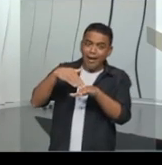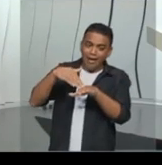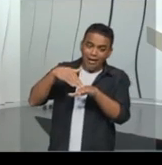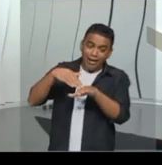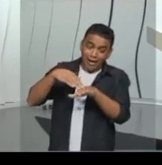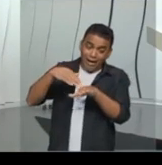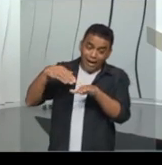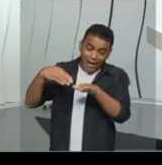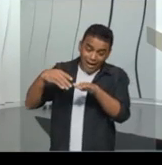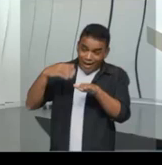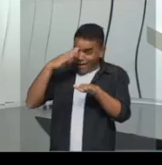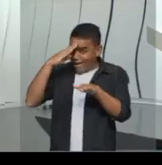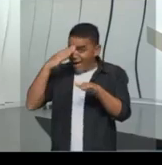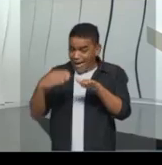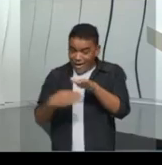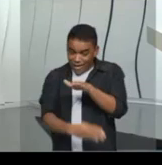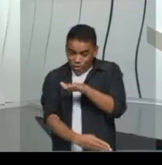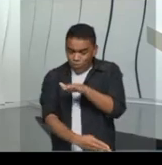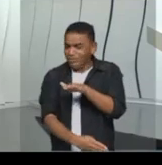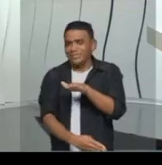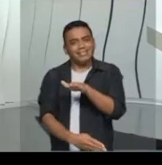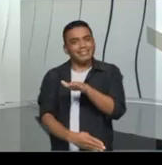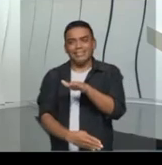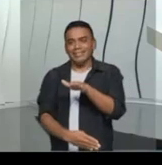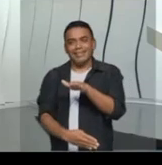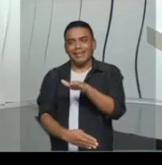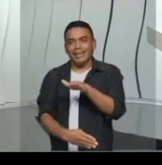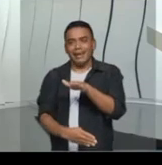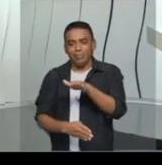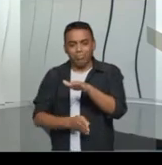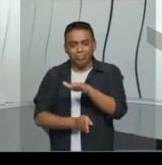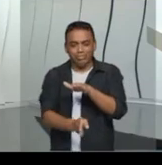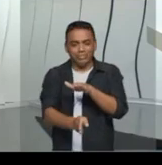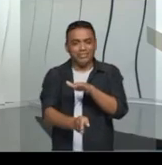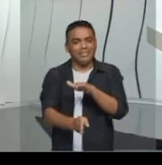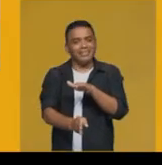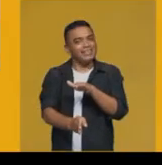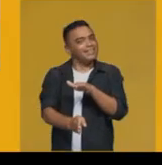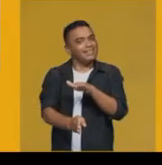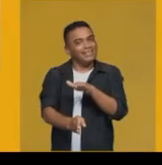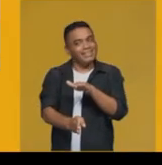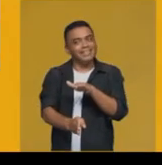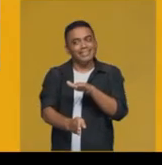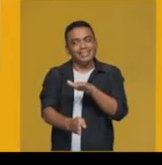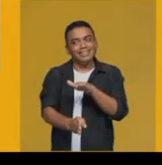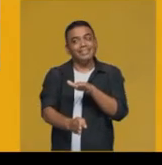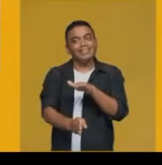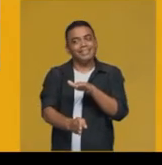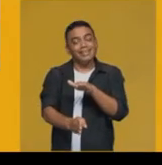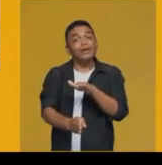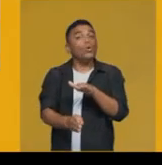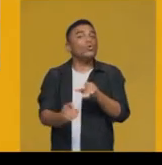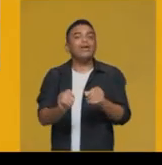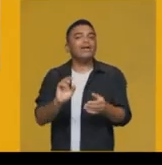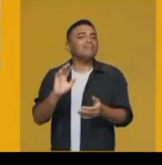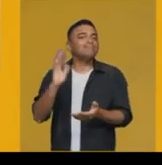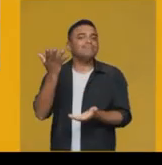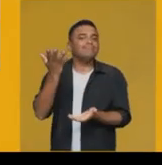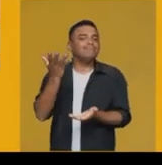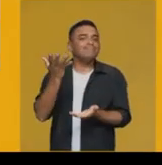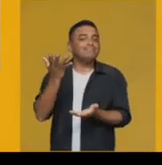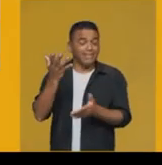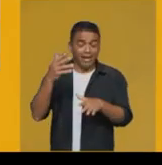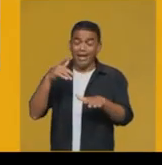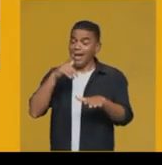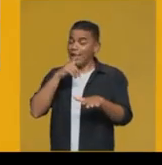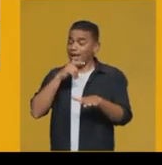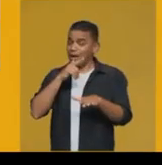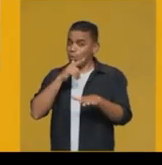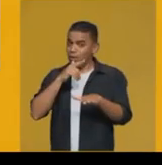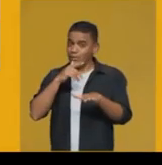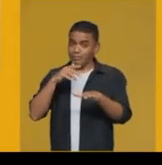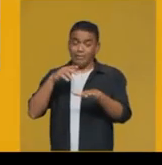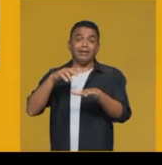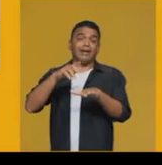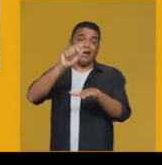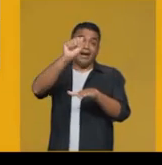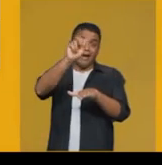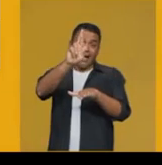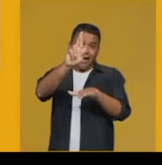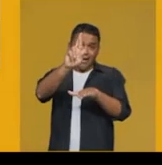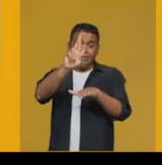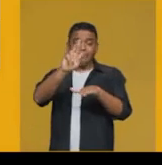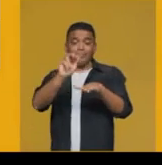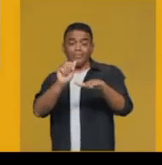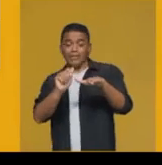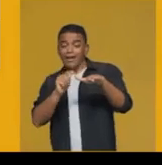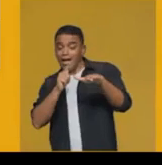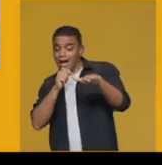reta, como se estivesse indo na direção dessa linha tracejada. Porém, o que acontece? A